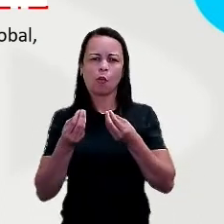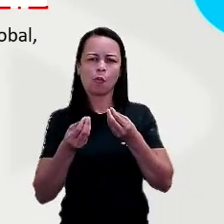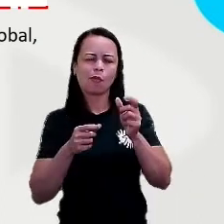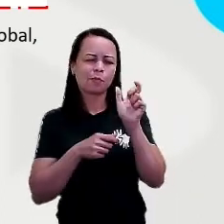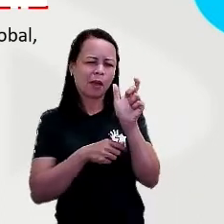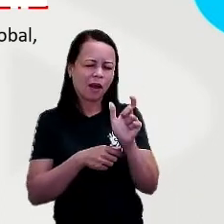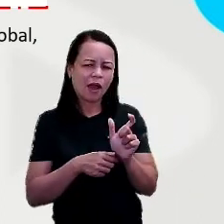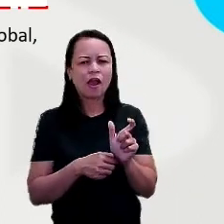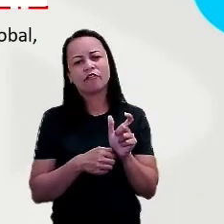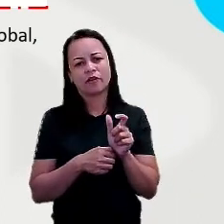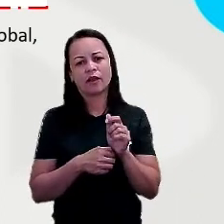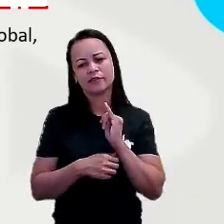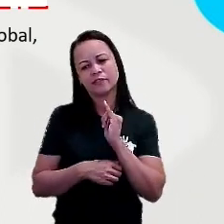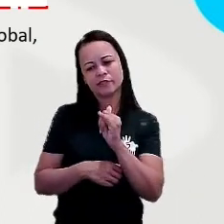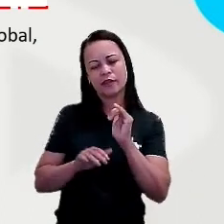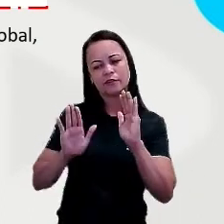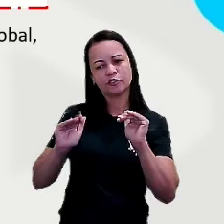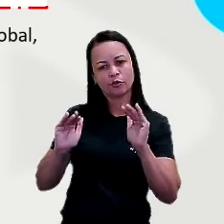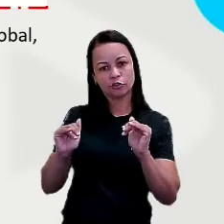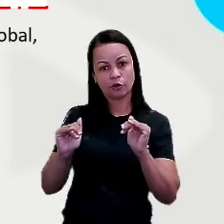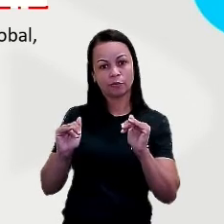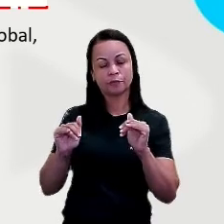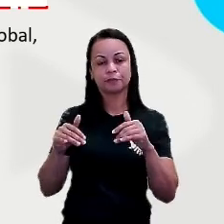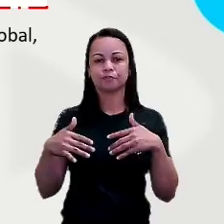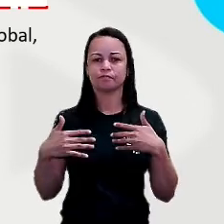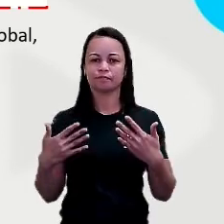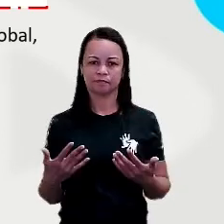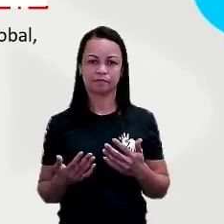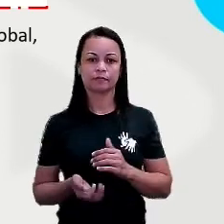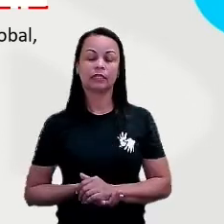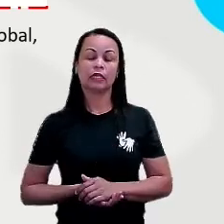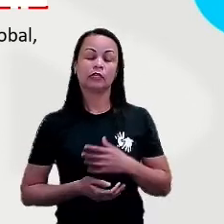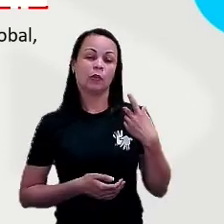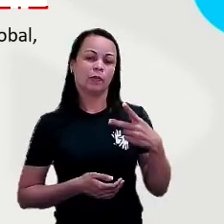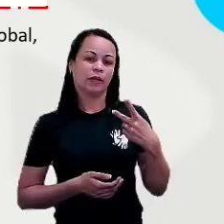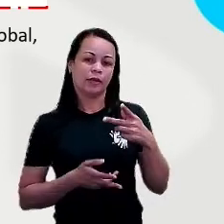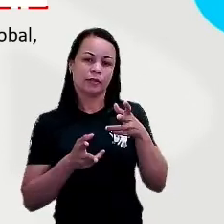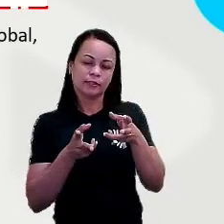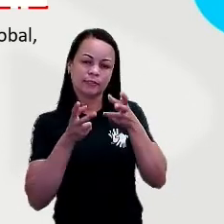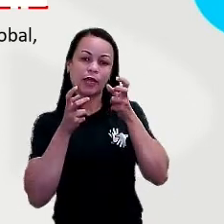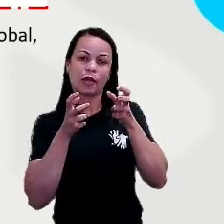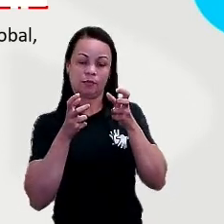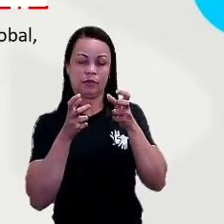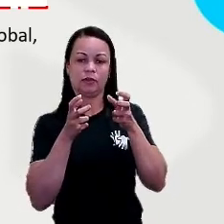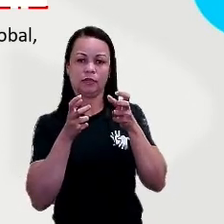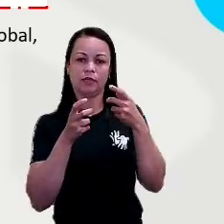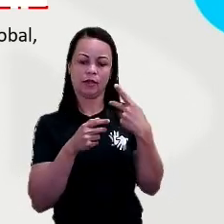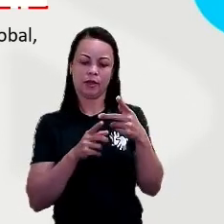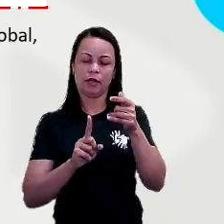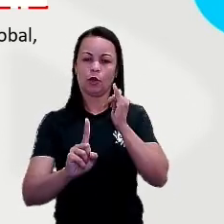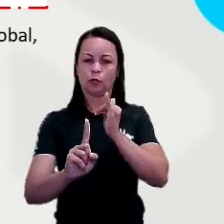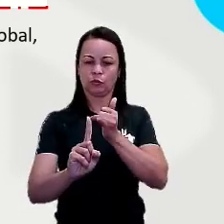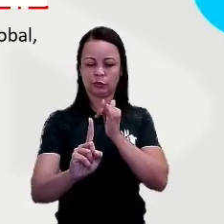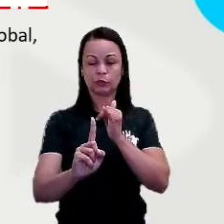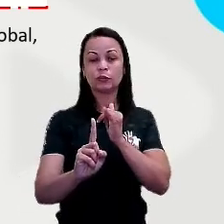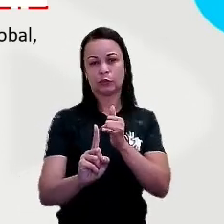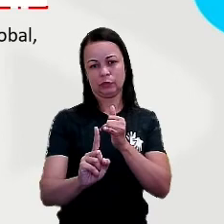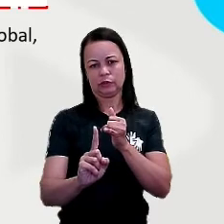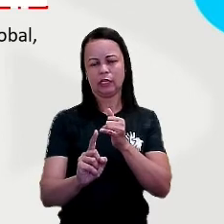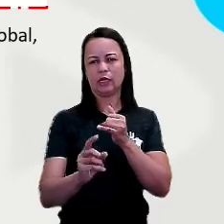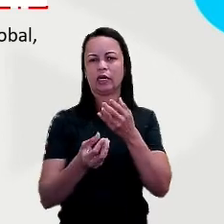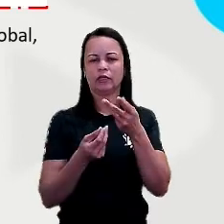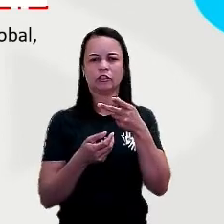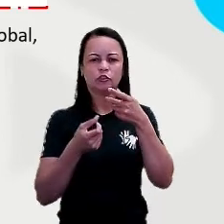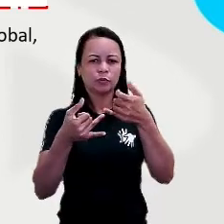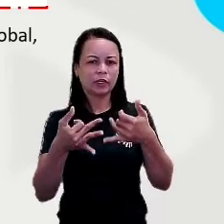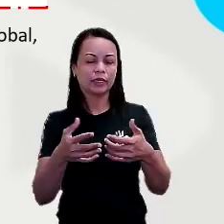dizer-lhe adeus. Então, a gente percebe que esse narrador aí, ele é um narrador personagem, né? A narração é toda feita